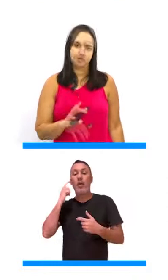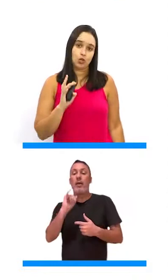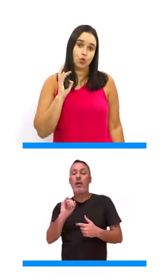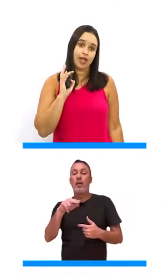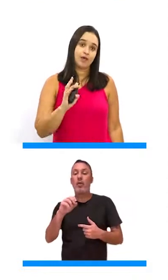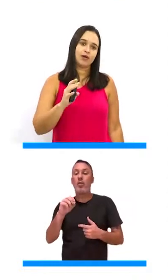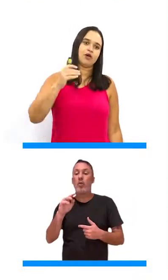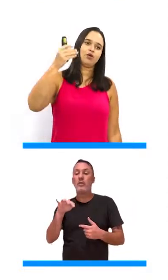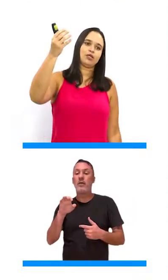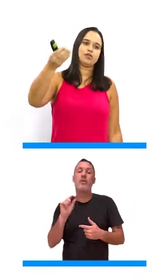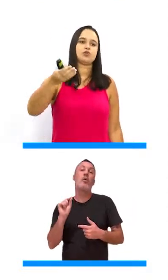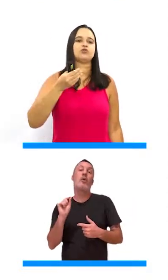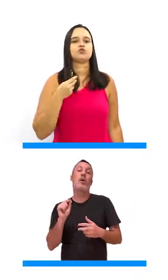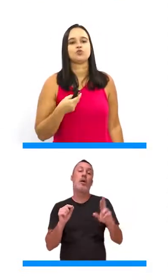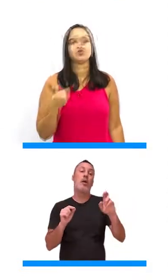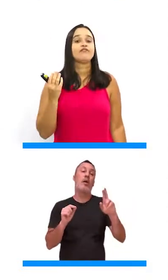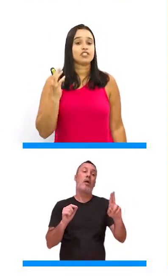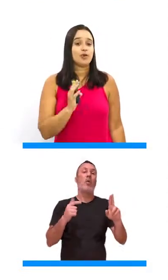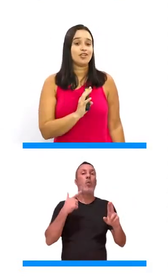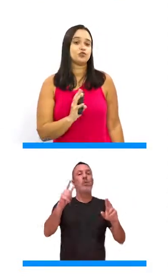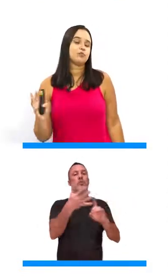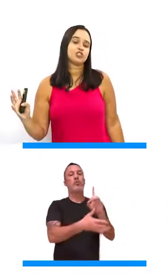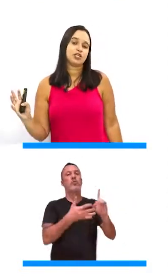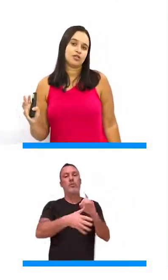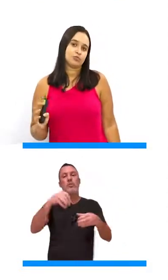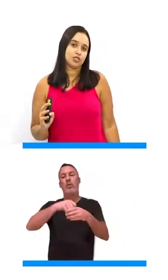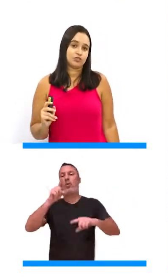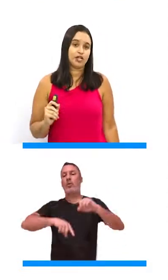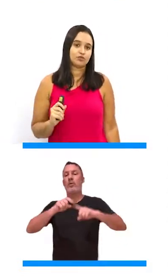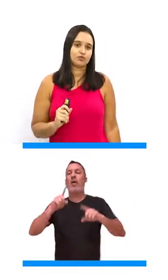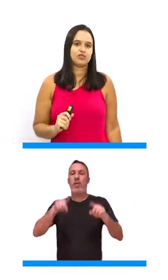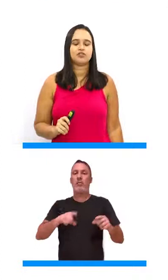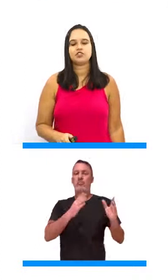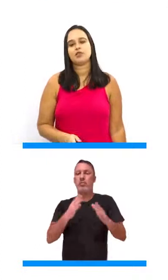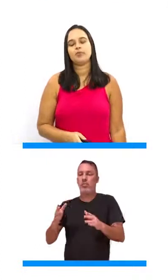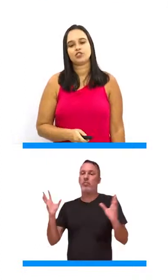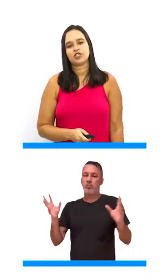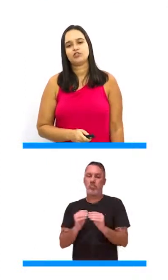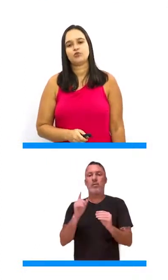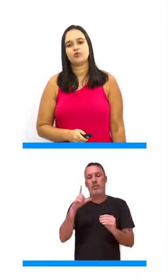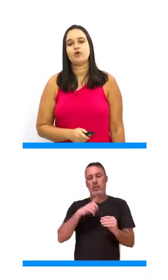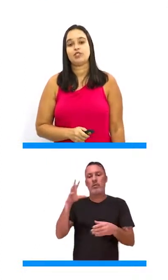réu. Então, o réu é uma outra pessoa do discurso. Faz parte do objeto ali, objeto direto. Então, a gente tem um